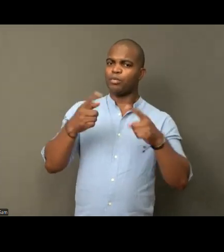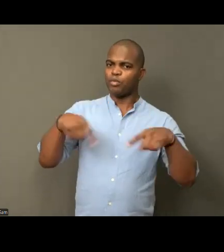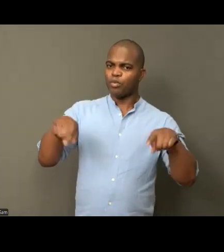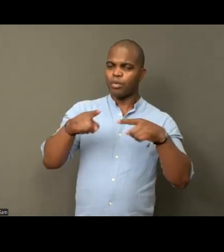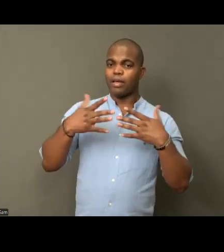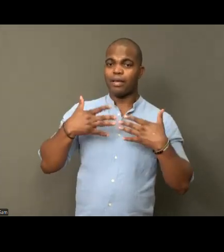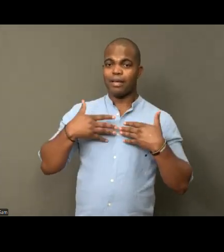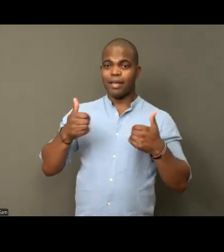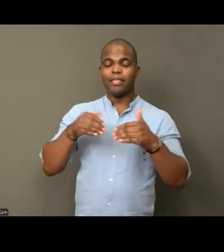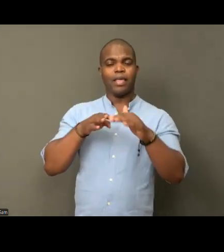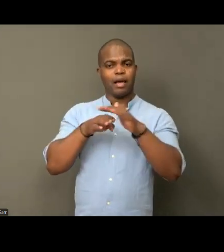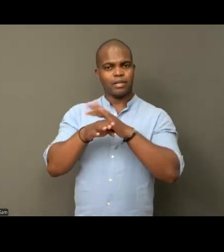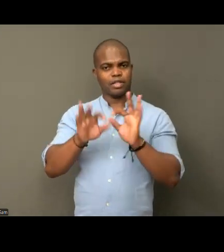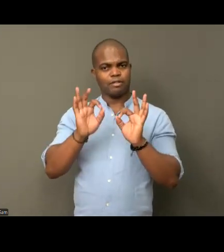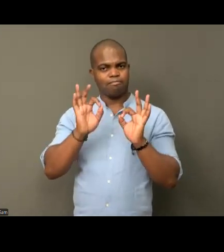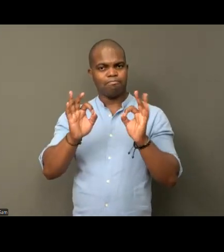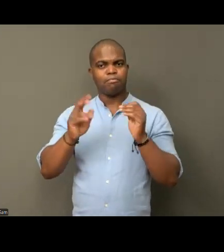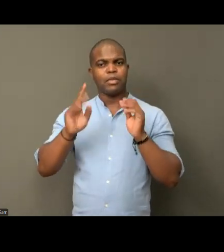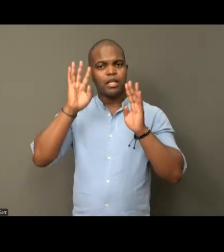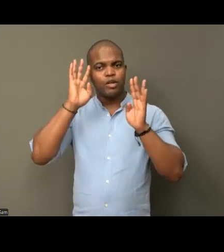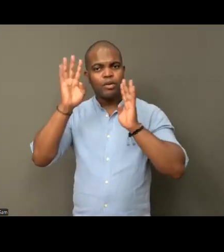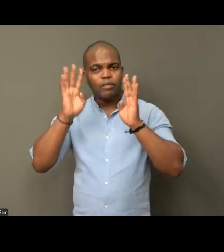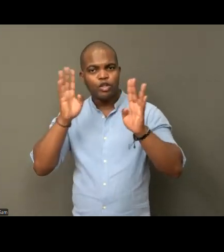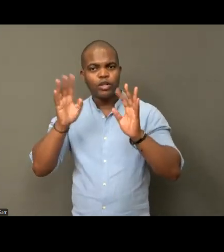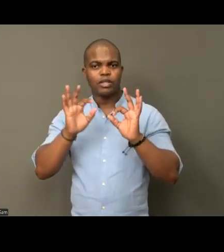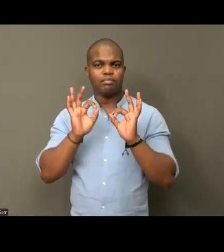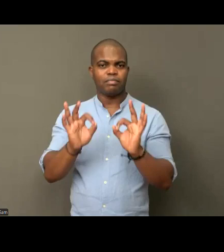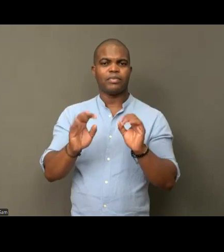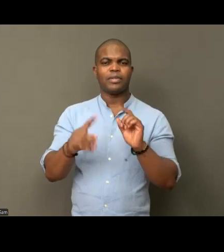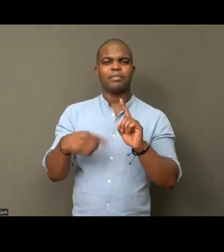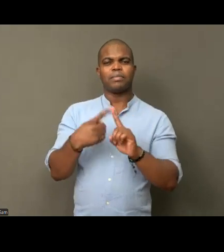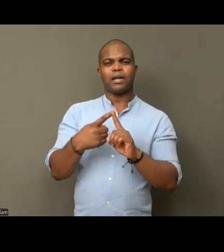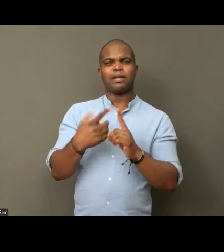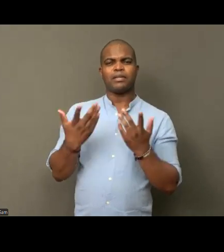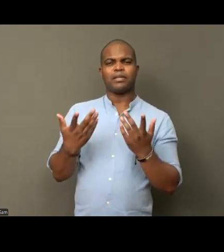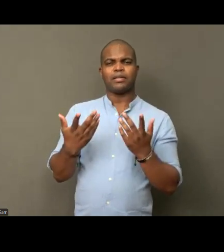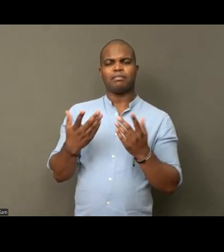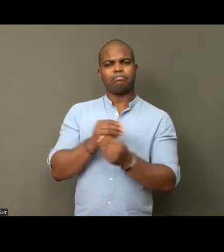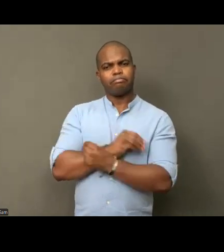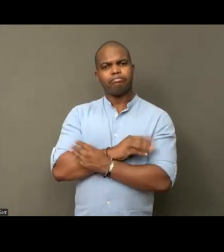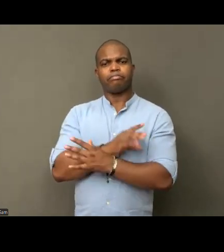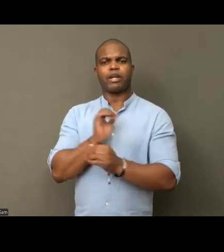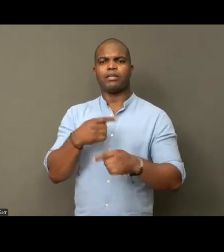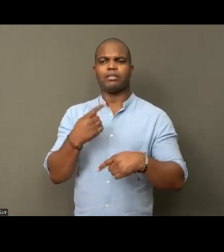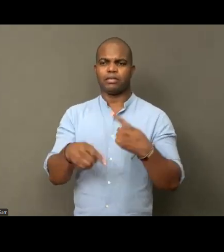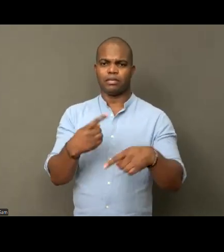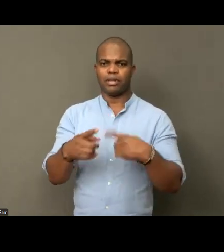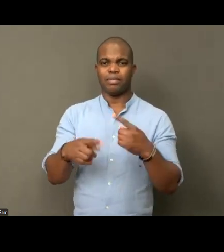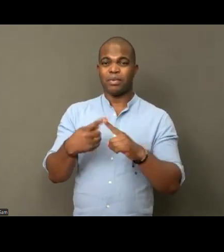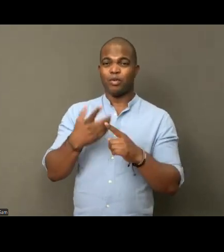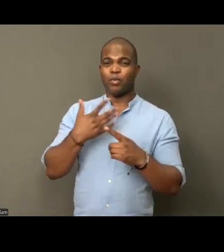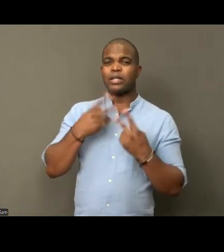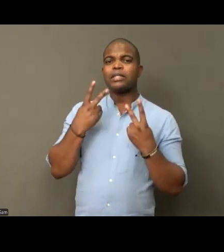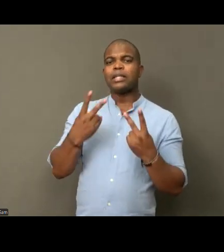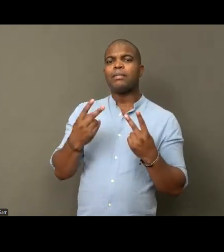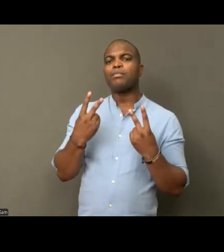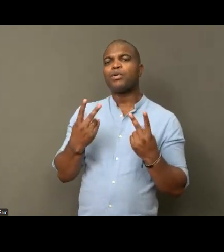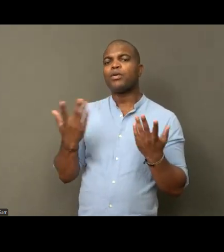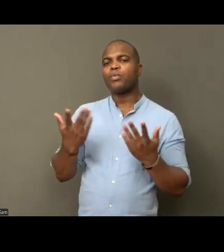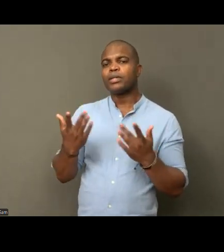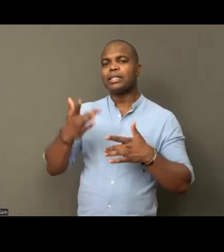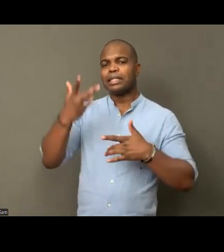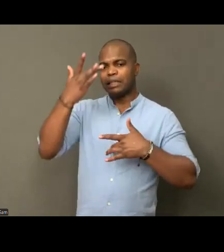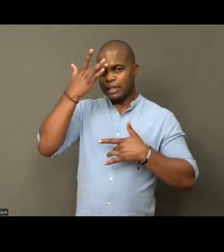medicamentos e tecnologias emergentes, é fundamental para eliminar doenças. Estamos caminhando nesta